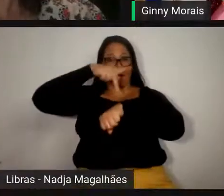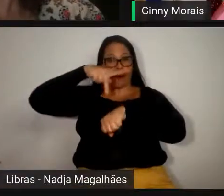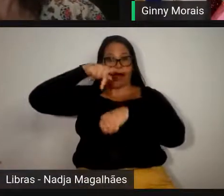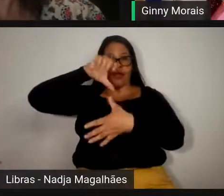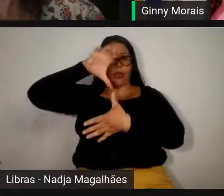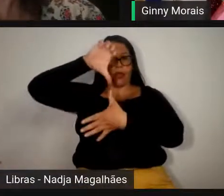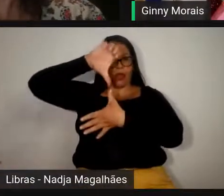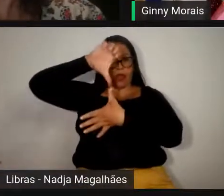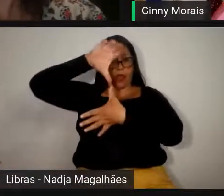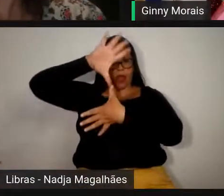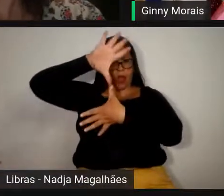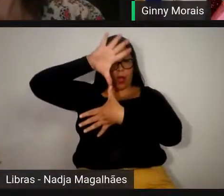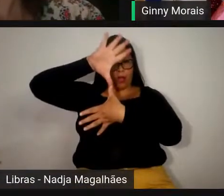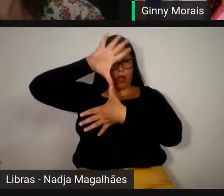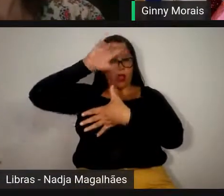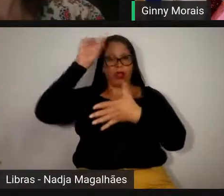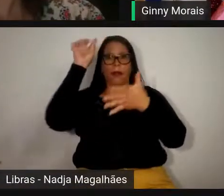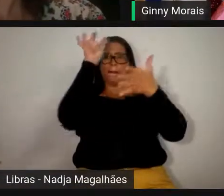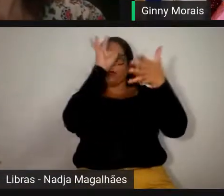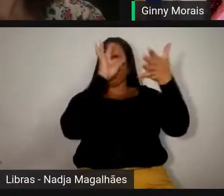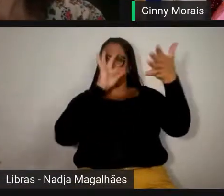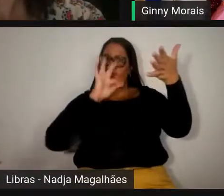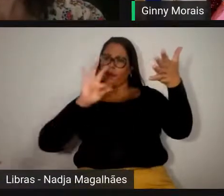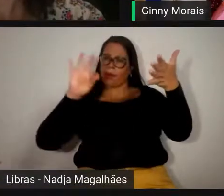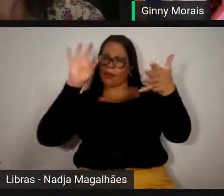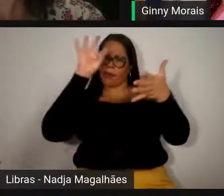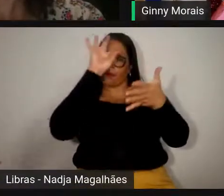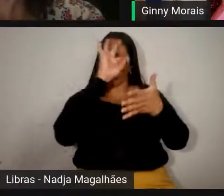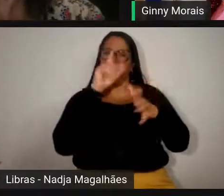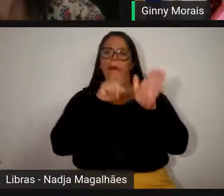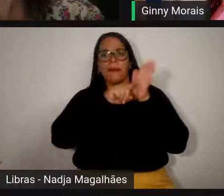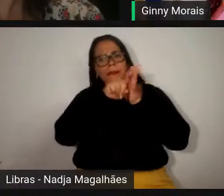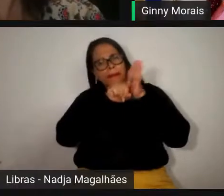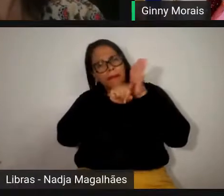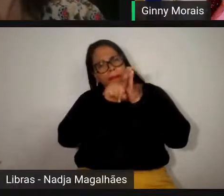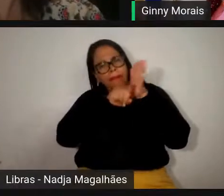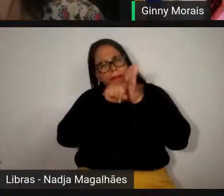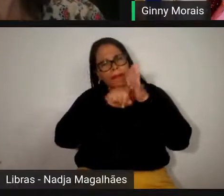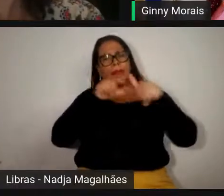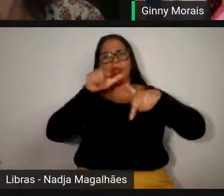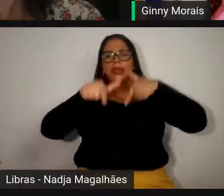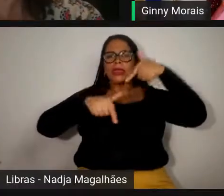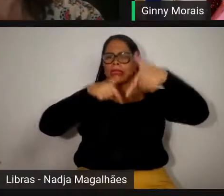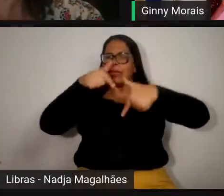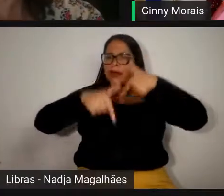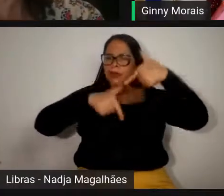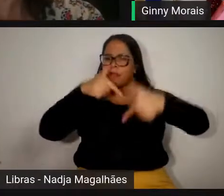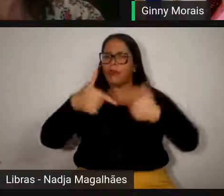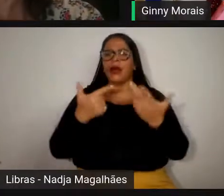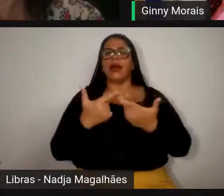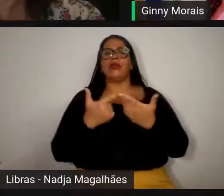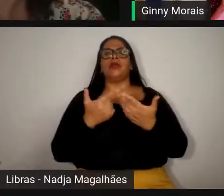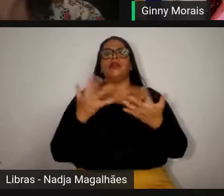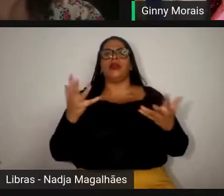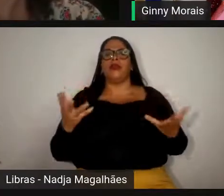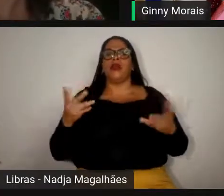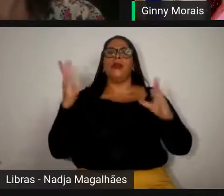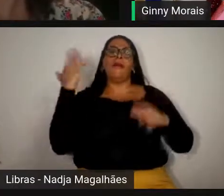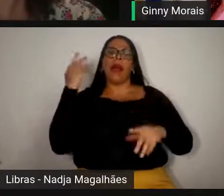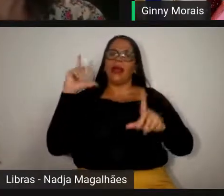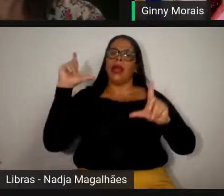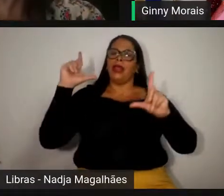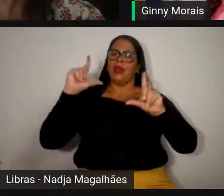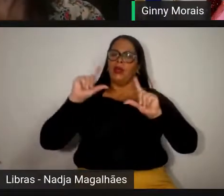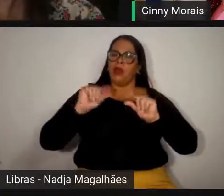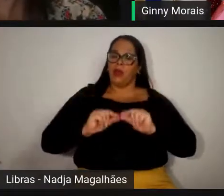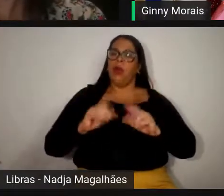Ela mapeou todos os países do continente americano nesse trabalho sem precedentes, A gente tinha antes trabalhos bem mais reduzidos, e